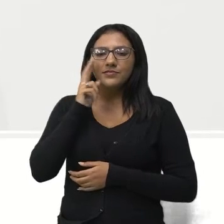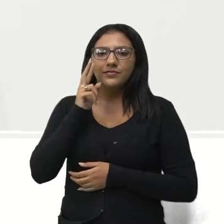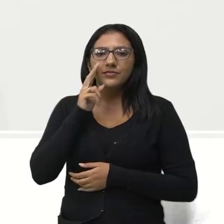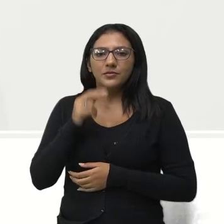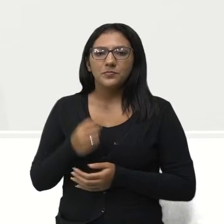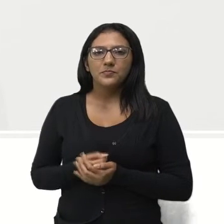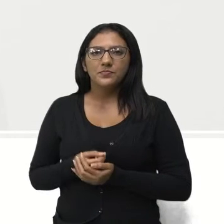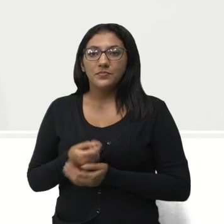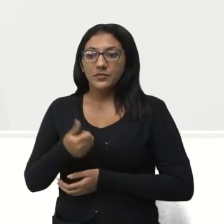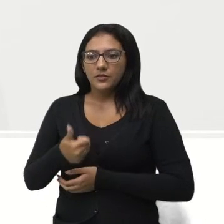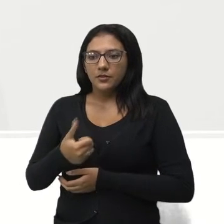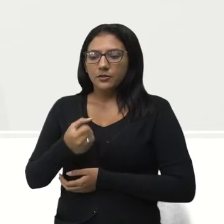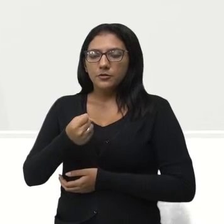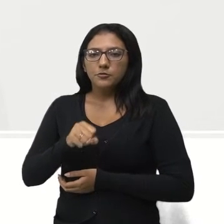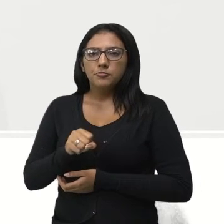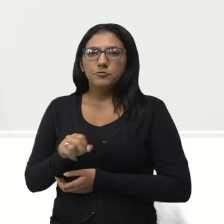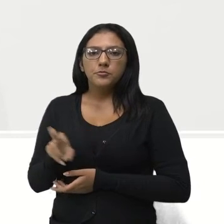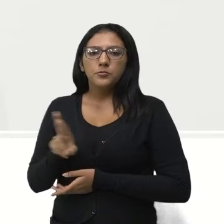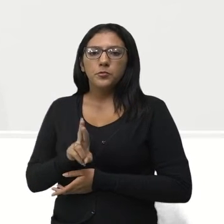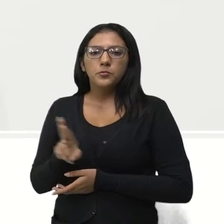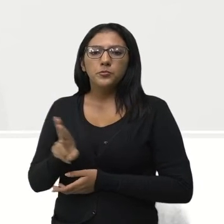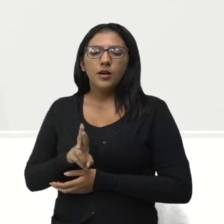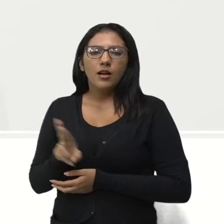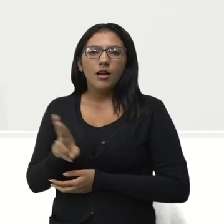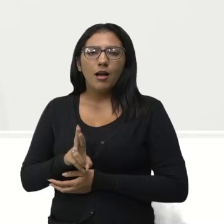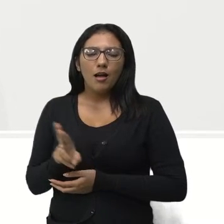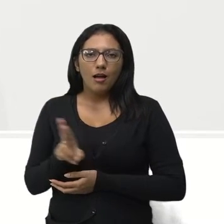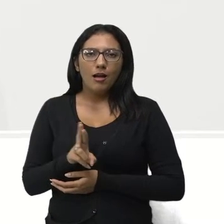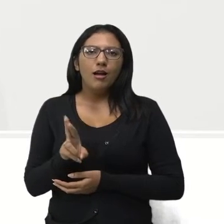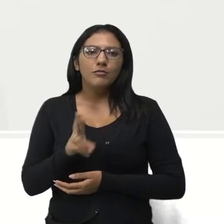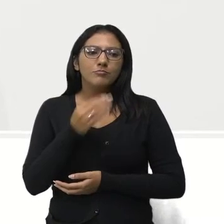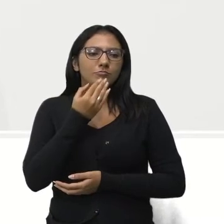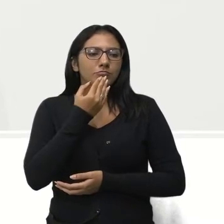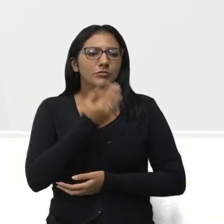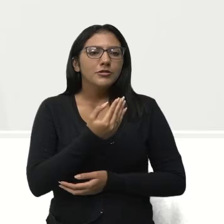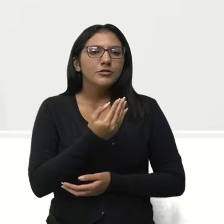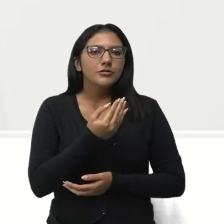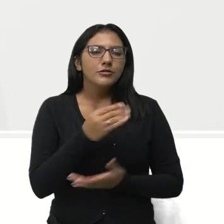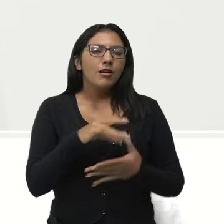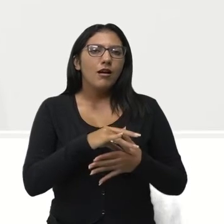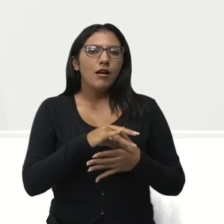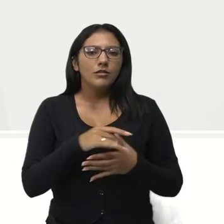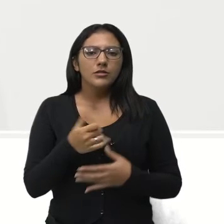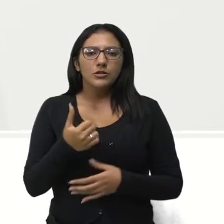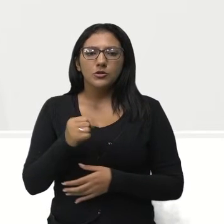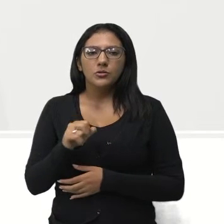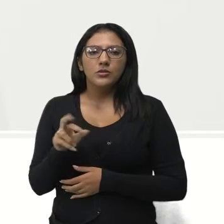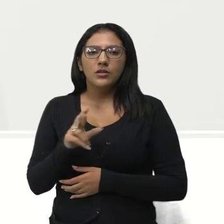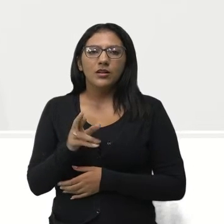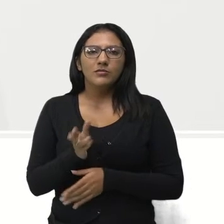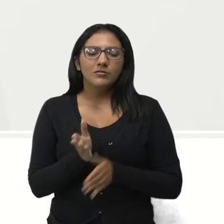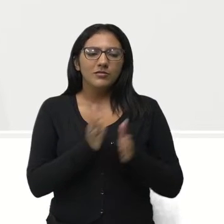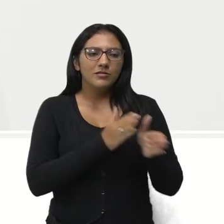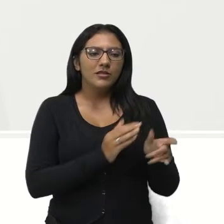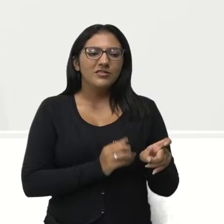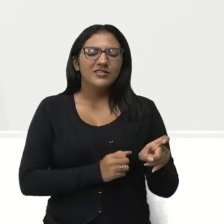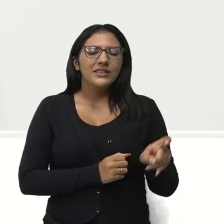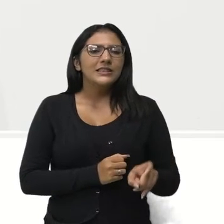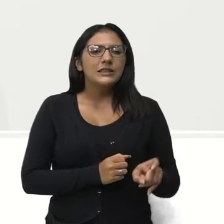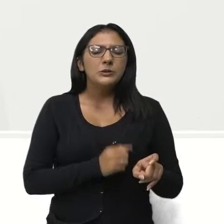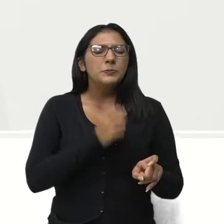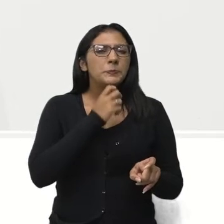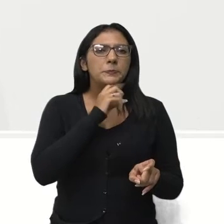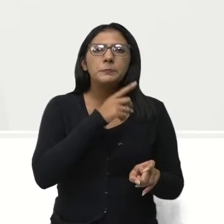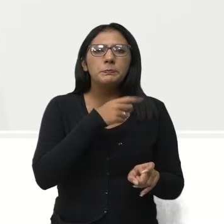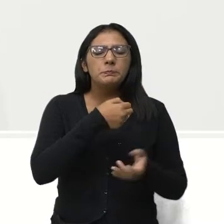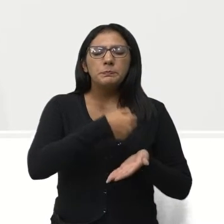quanto que vai dar de carne, ó, uma vez que ele foi pedido aqui R$ 18,00. Então, nosso X